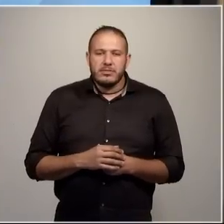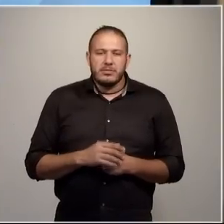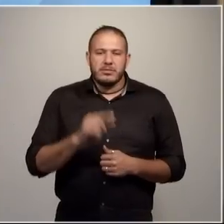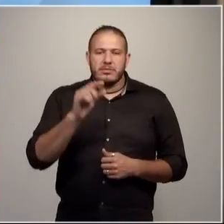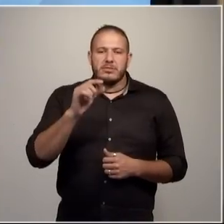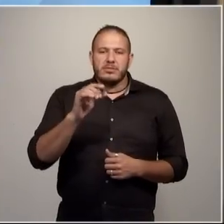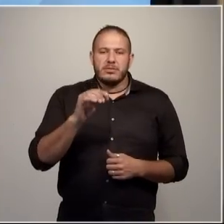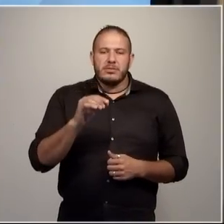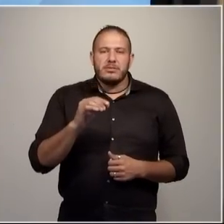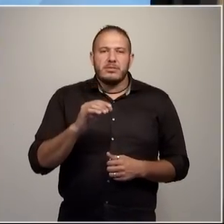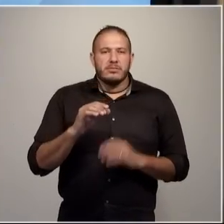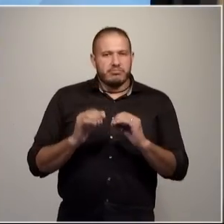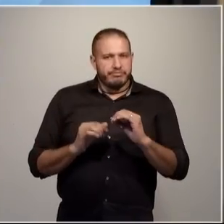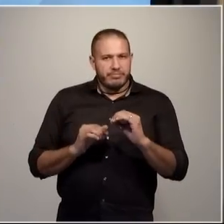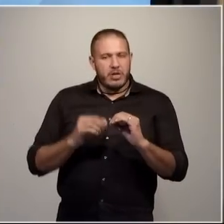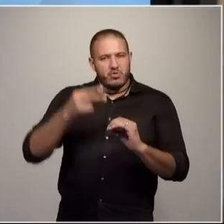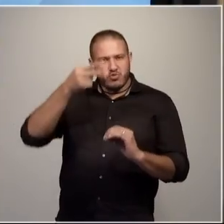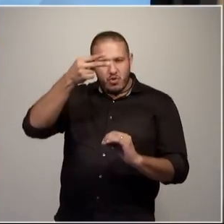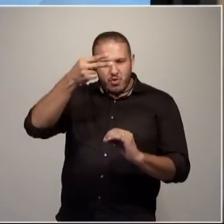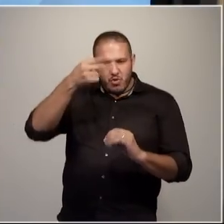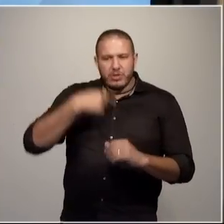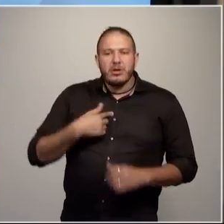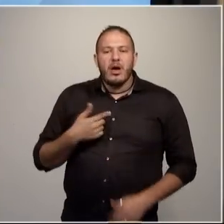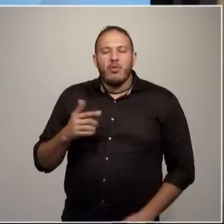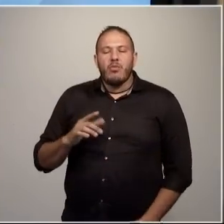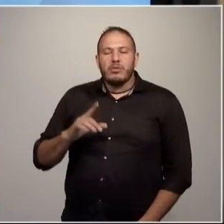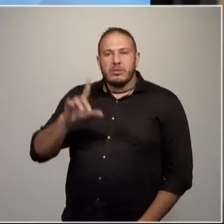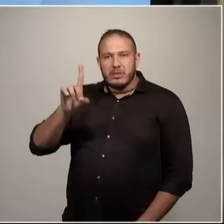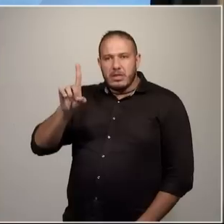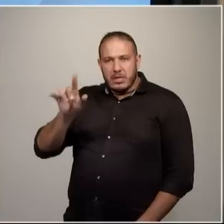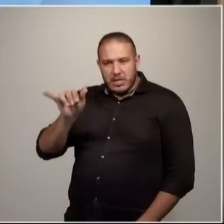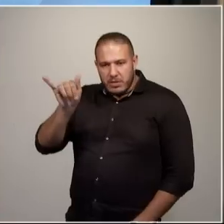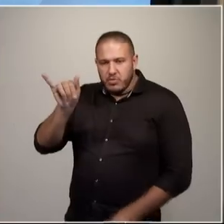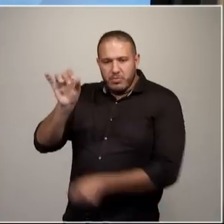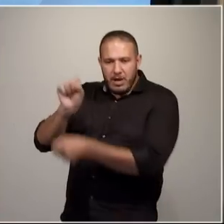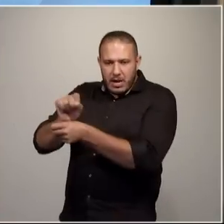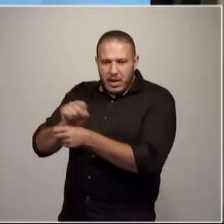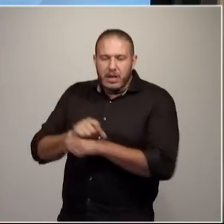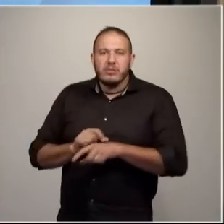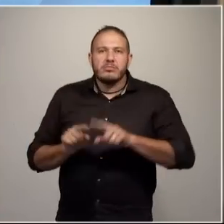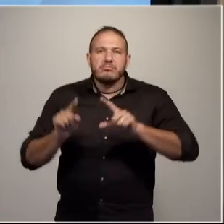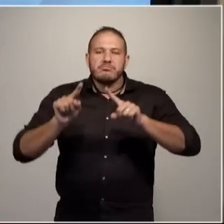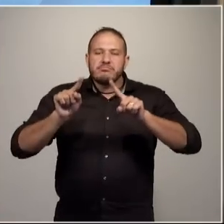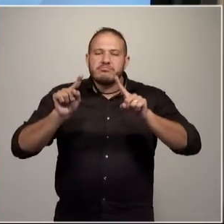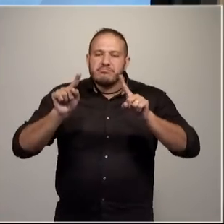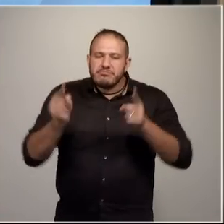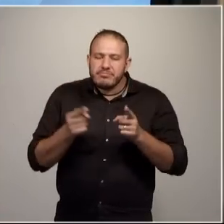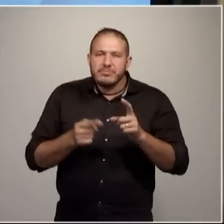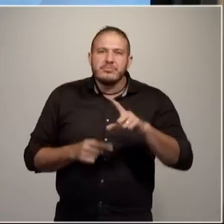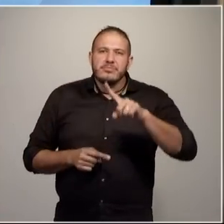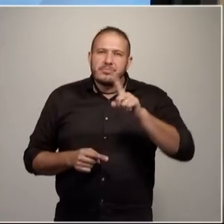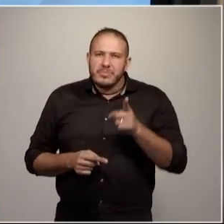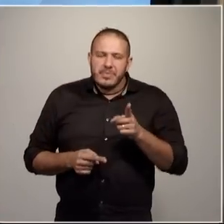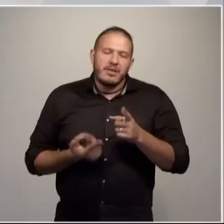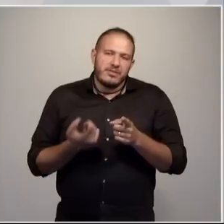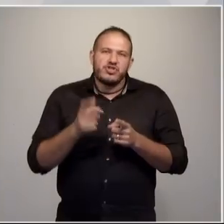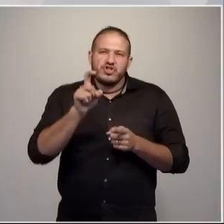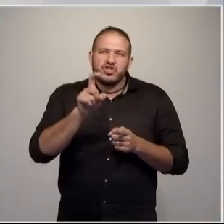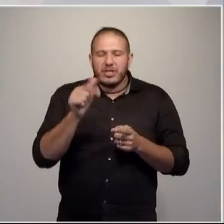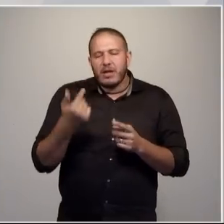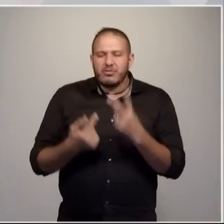2 dy parada. Integrei em x, ficou